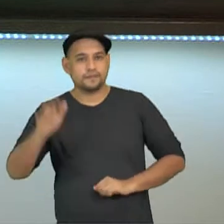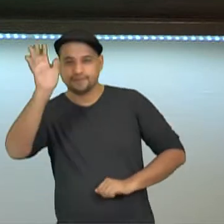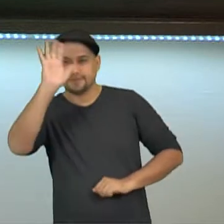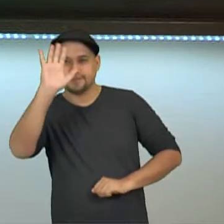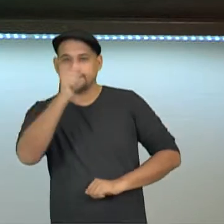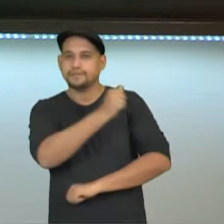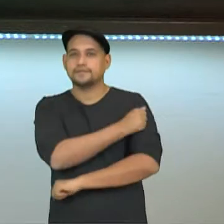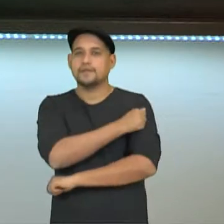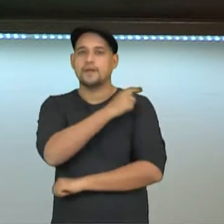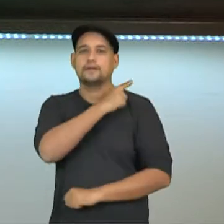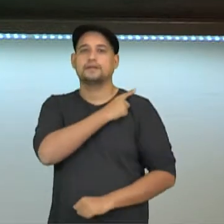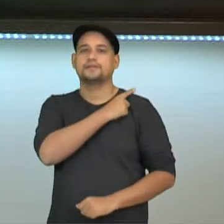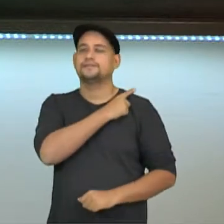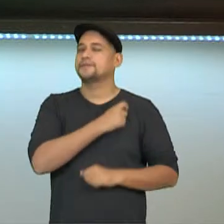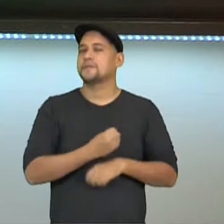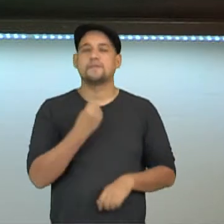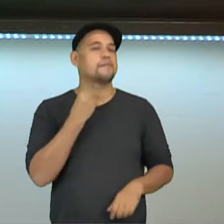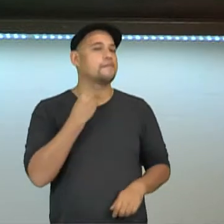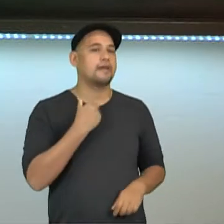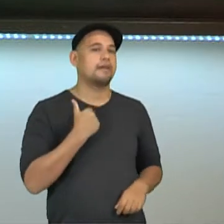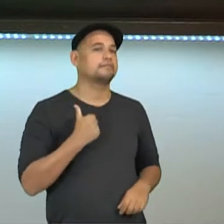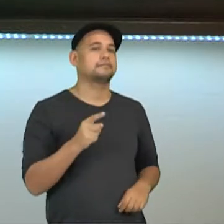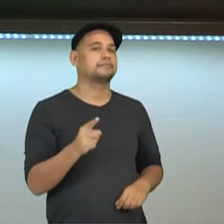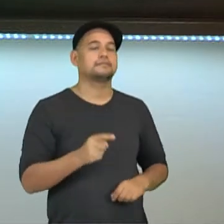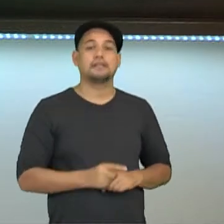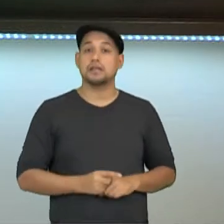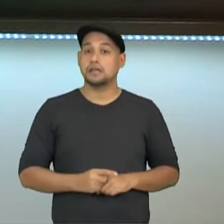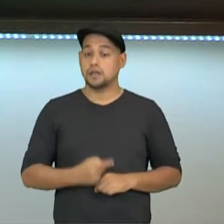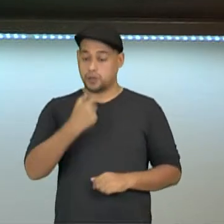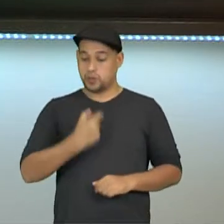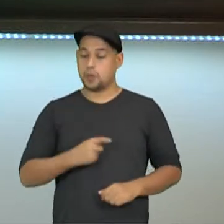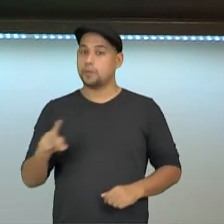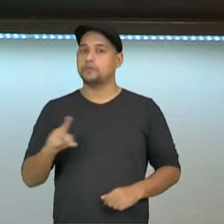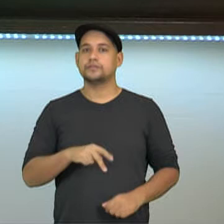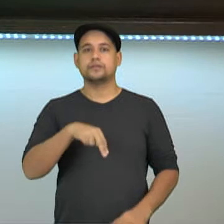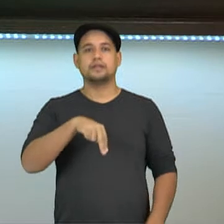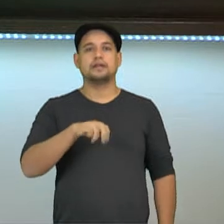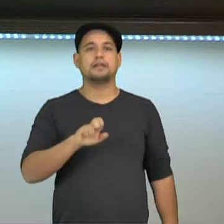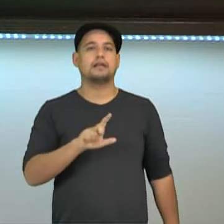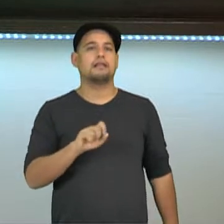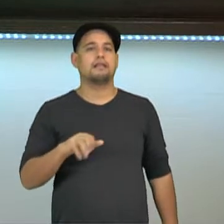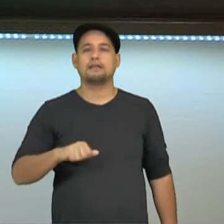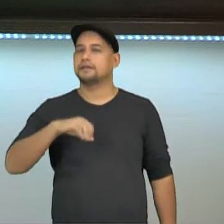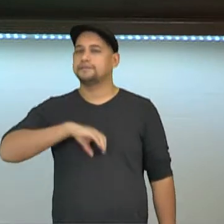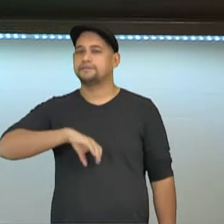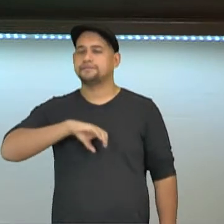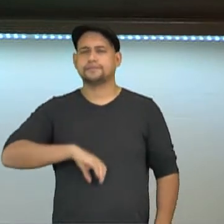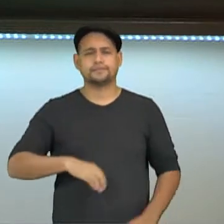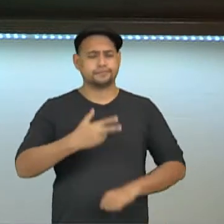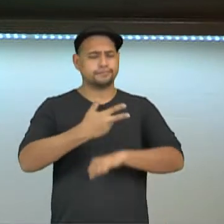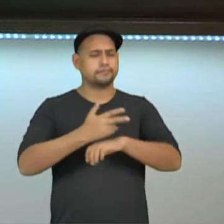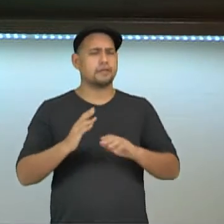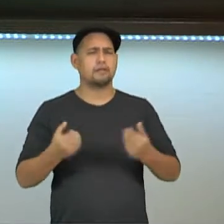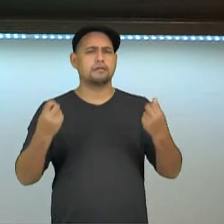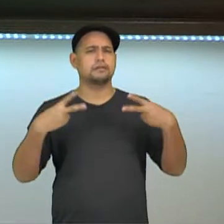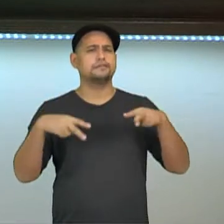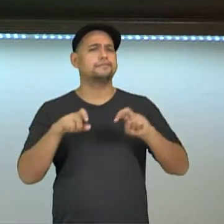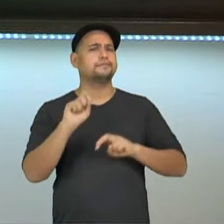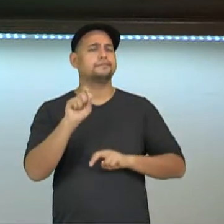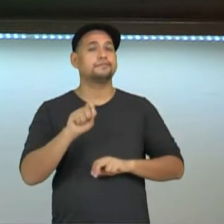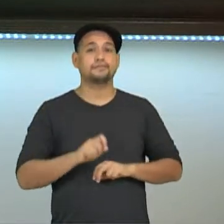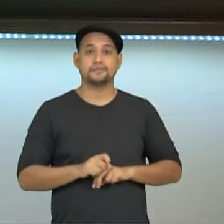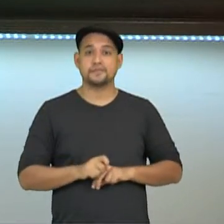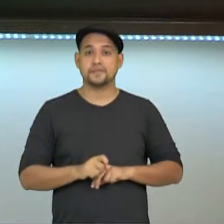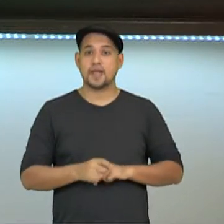Olá, estudantes da primeira série, tudo bem com vocês? Eu sou a professora Nelinha de Língua Portuguesa e neste vídeo nós vamos falar sobre